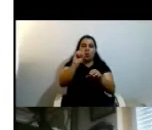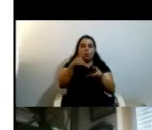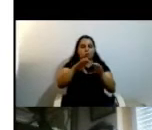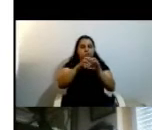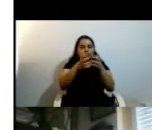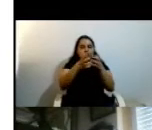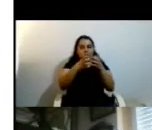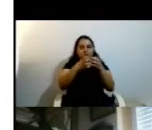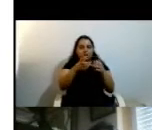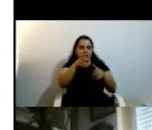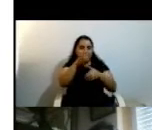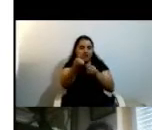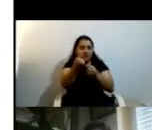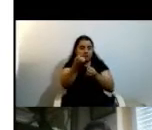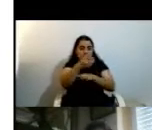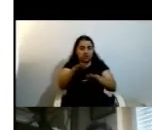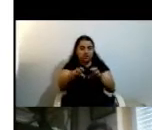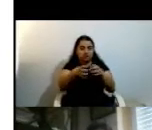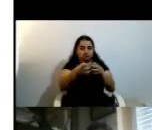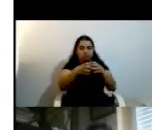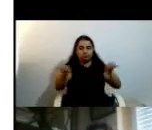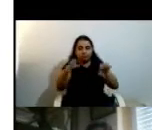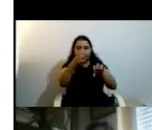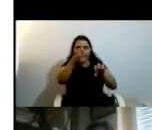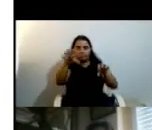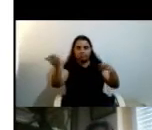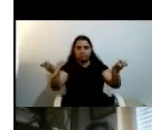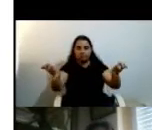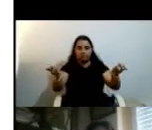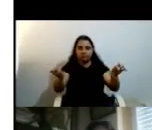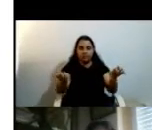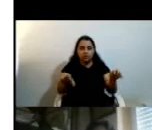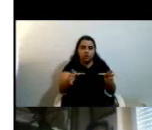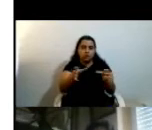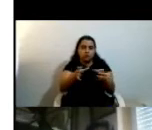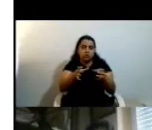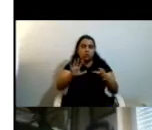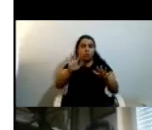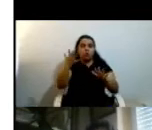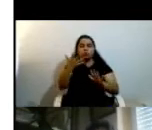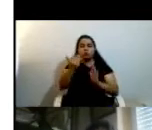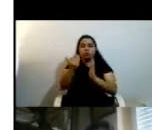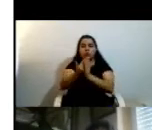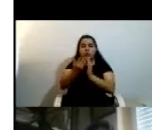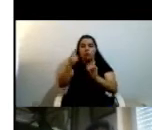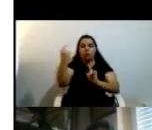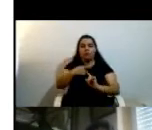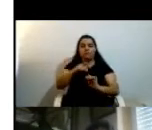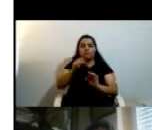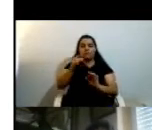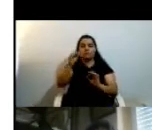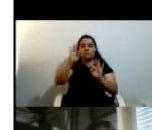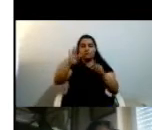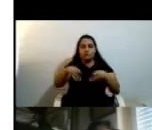ocupacionais emergem como a única resposta social após o término da escolaridade obrigatória. E